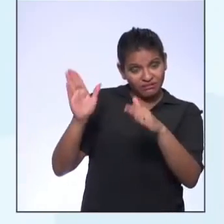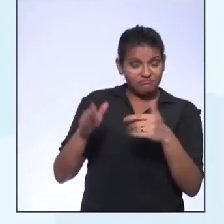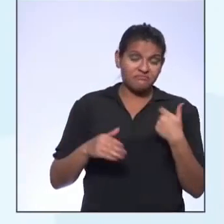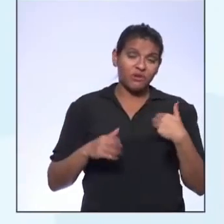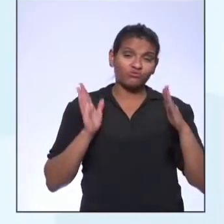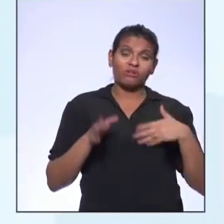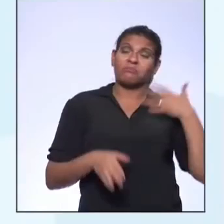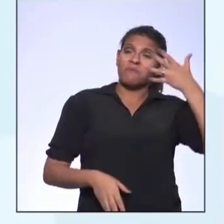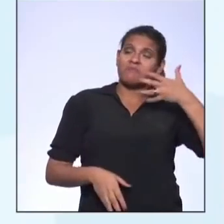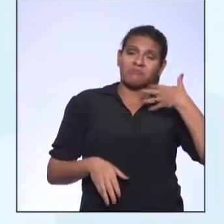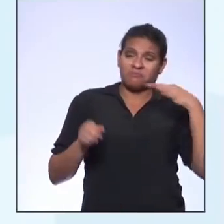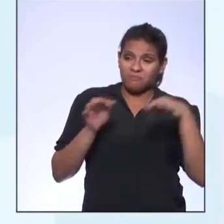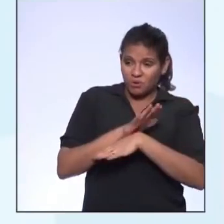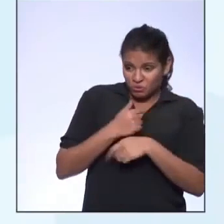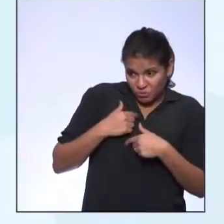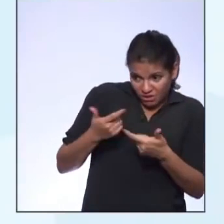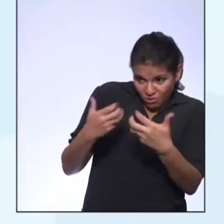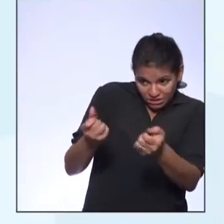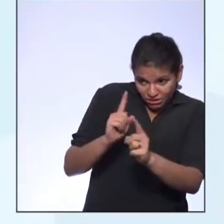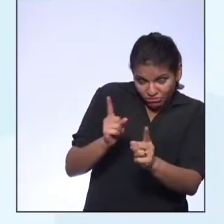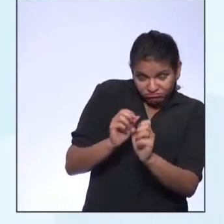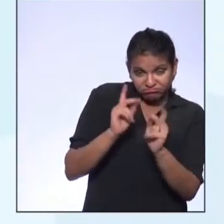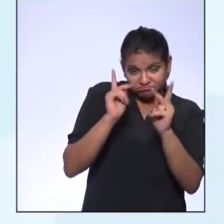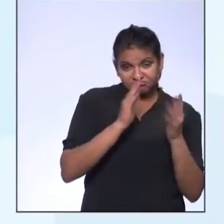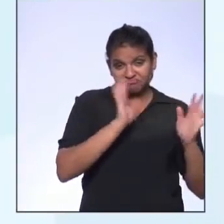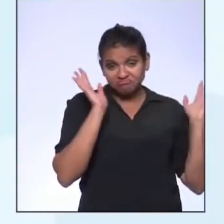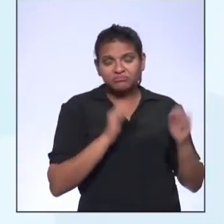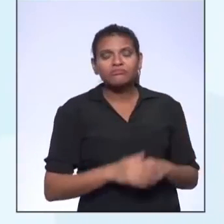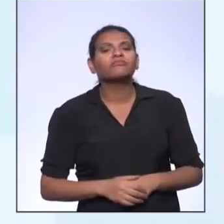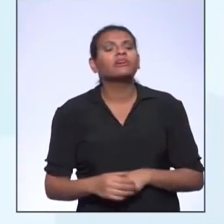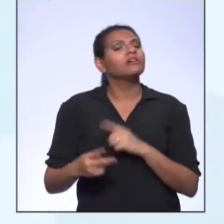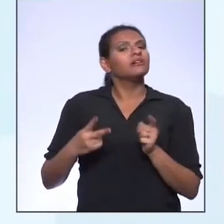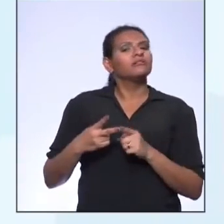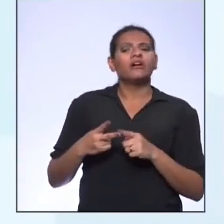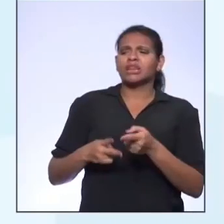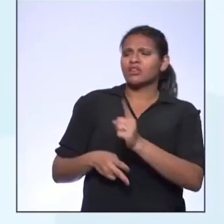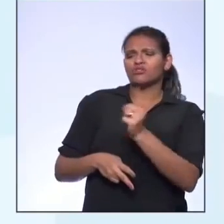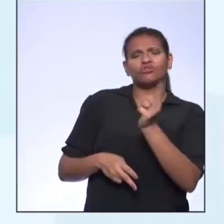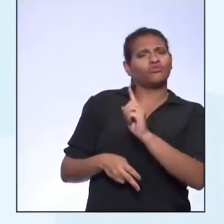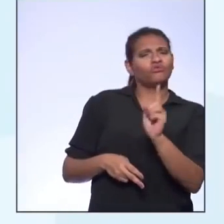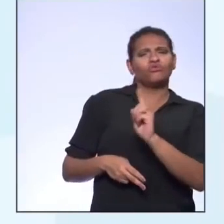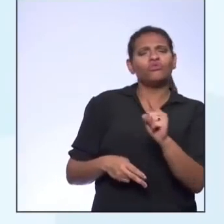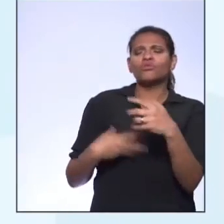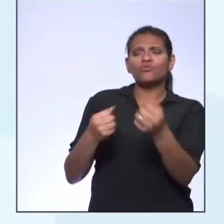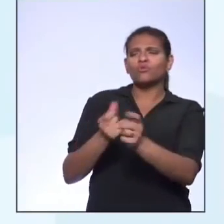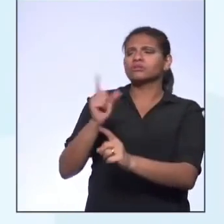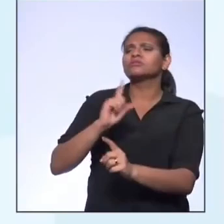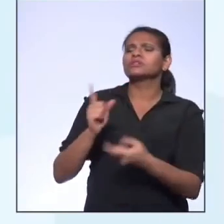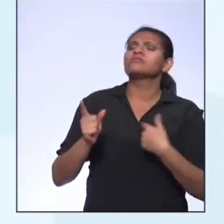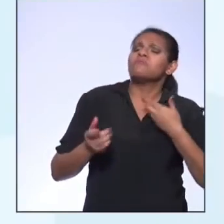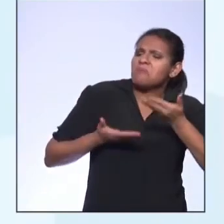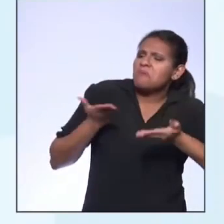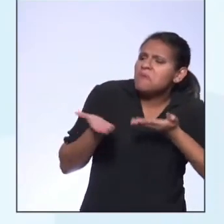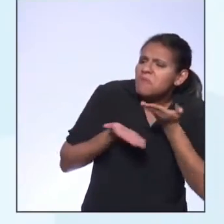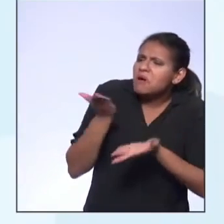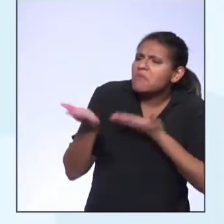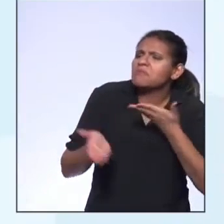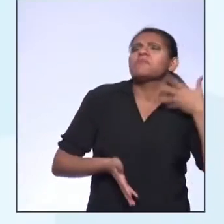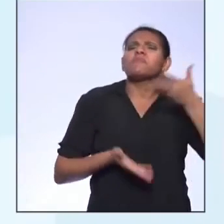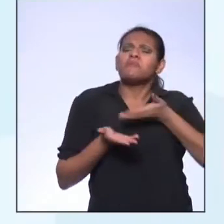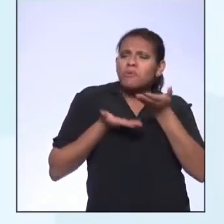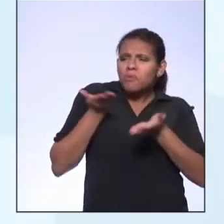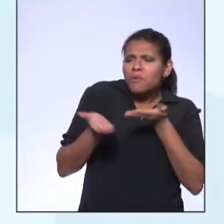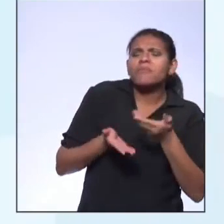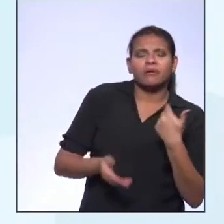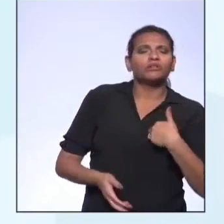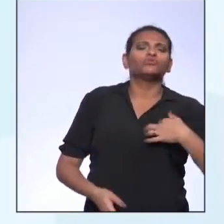parte e arquiva a ideia. Reprova a posição dos colegas, tenta convencê-los de que você está correto e afirma que eles irão